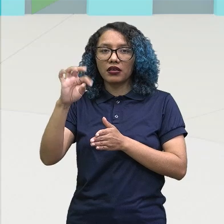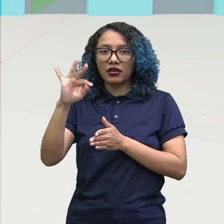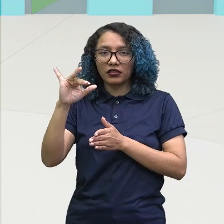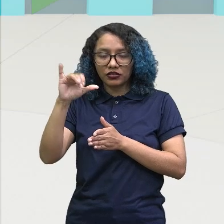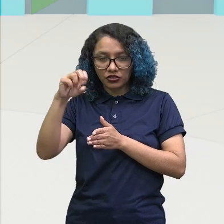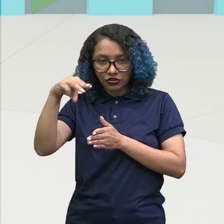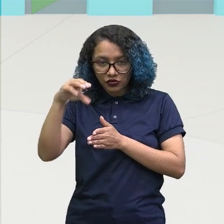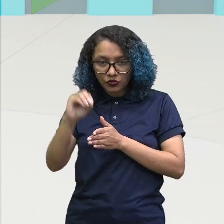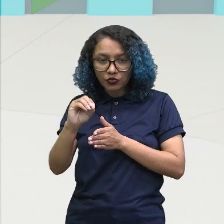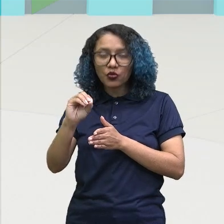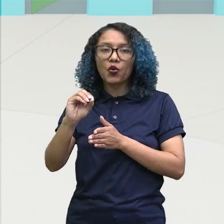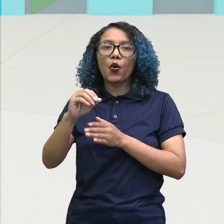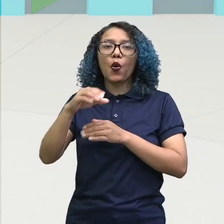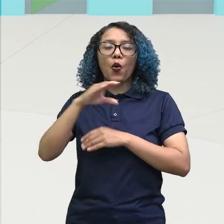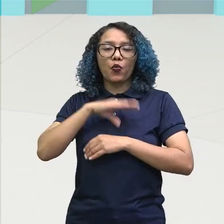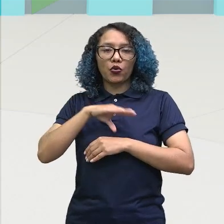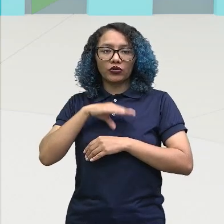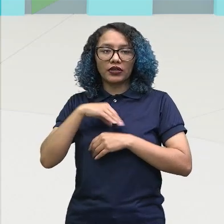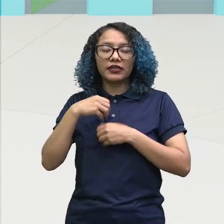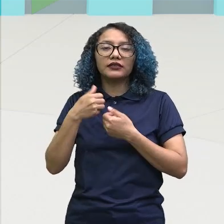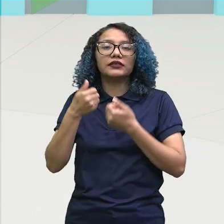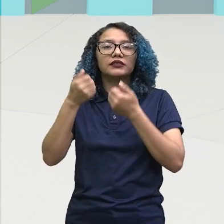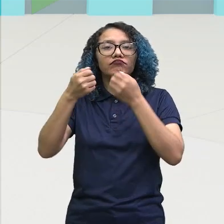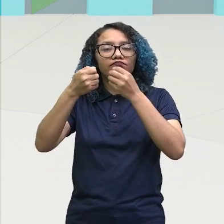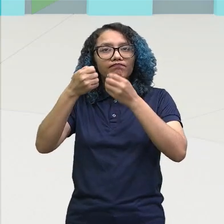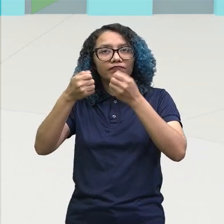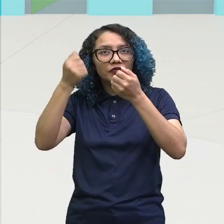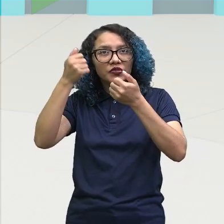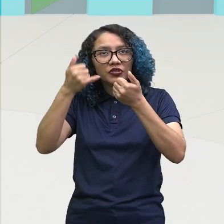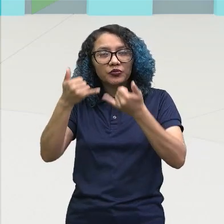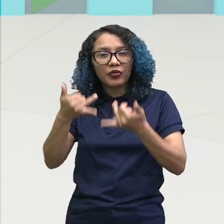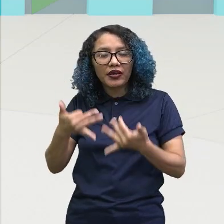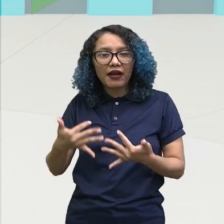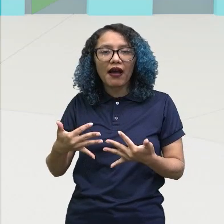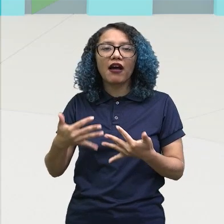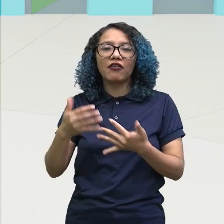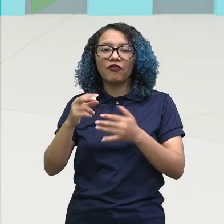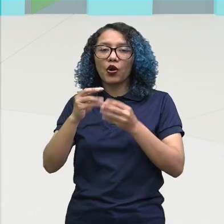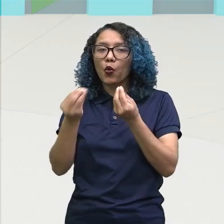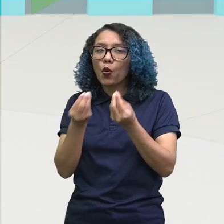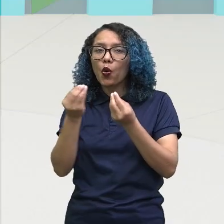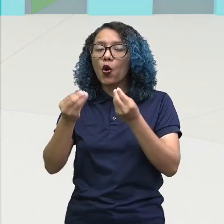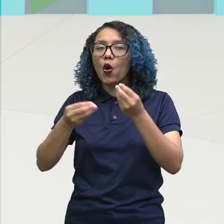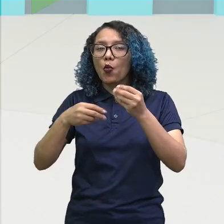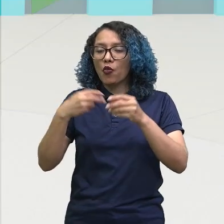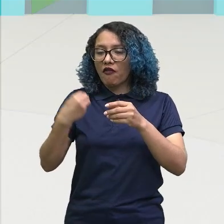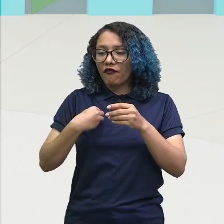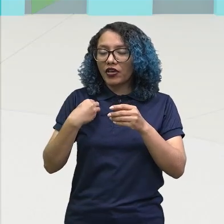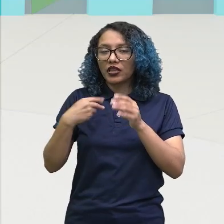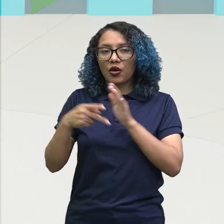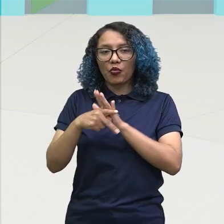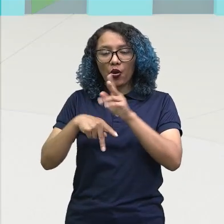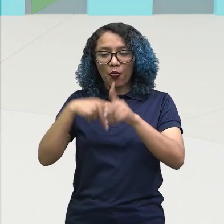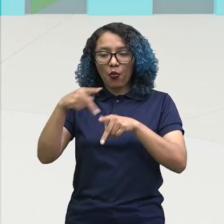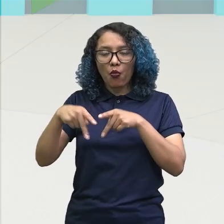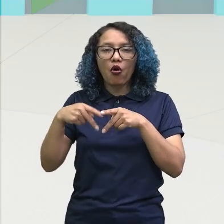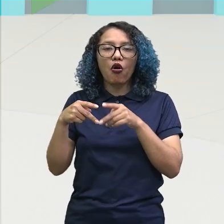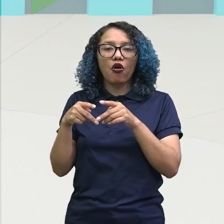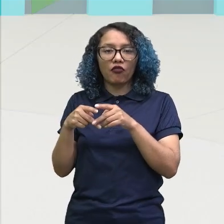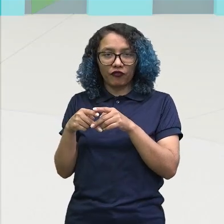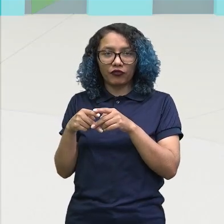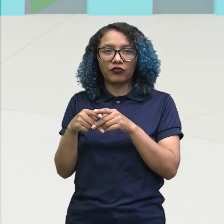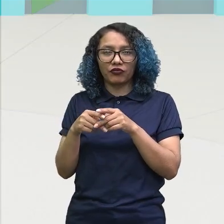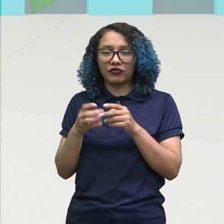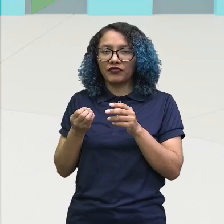faziam a narração, a descrição a respeito desses povos, das vivências desses povos, das viagens